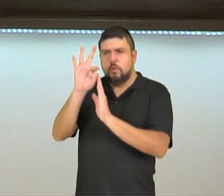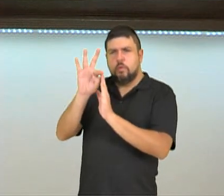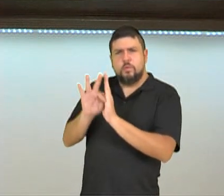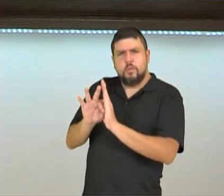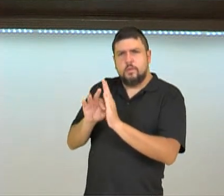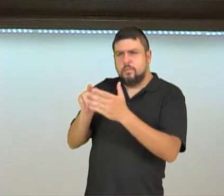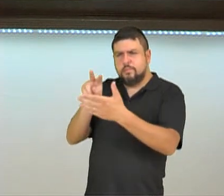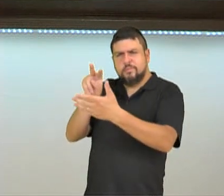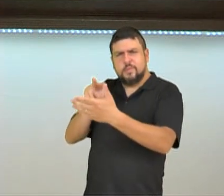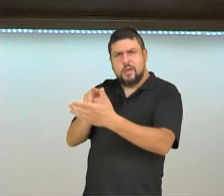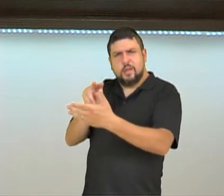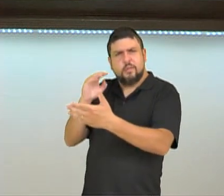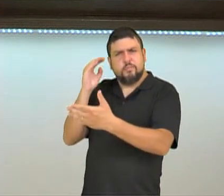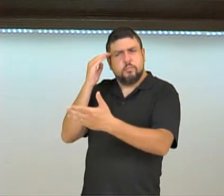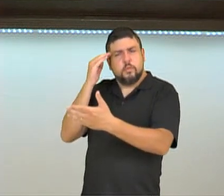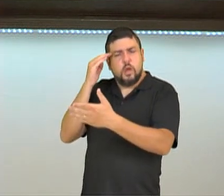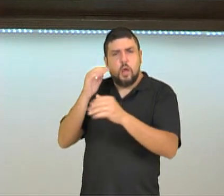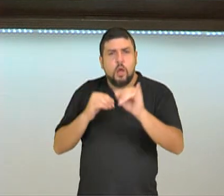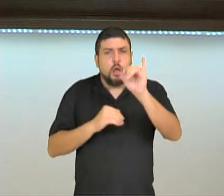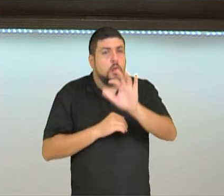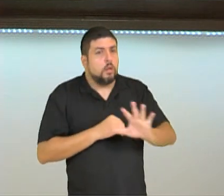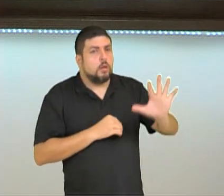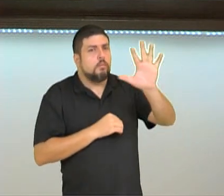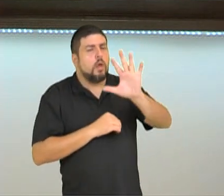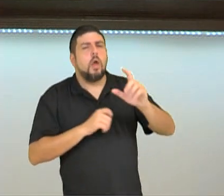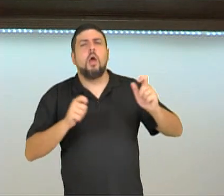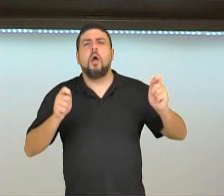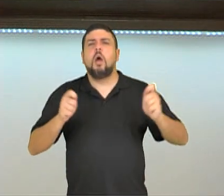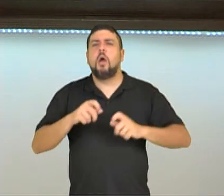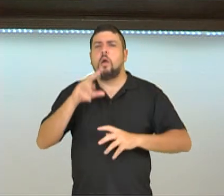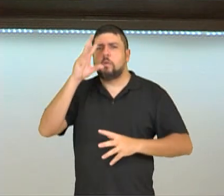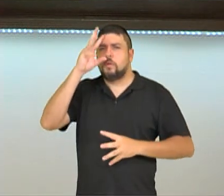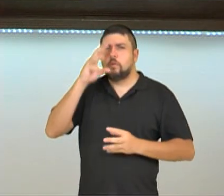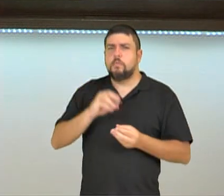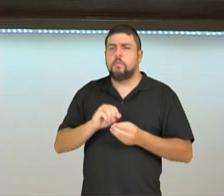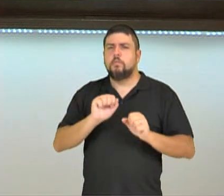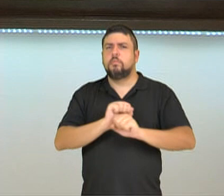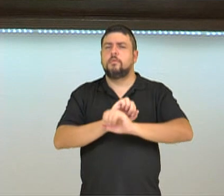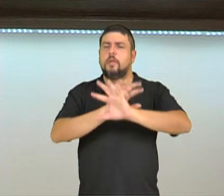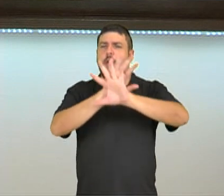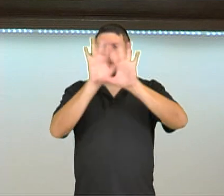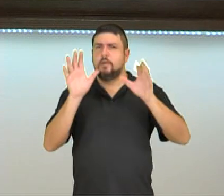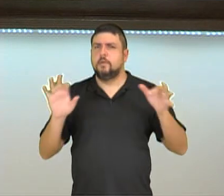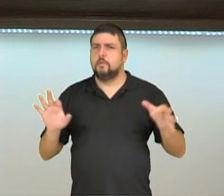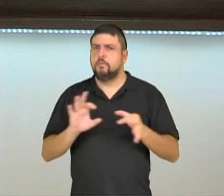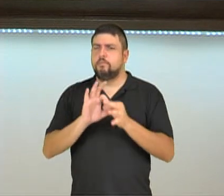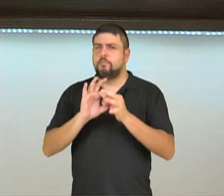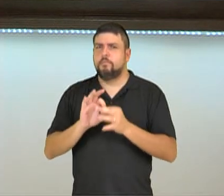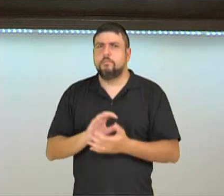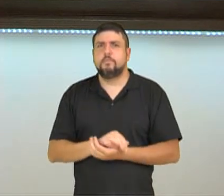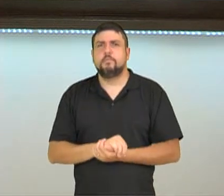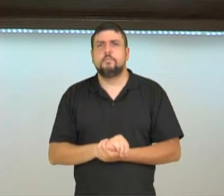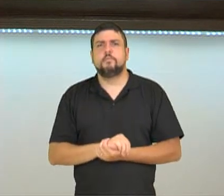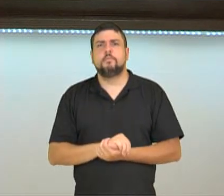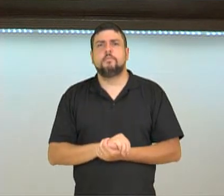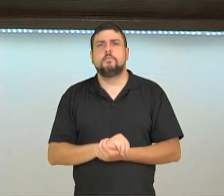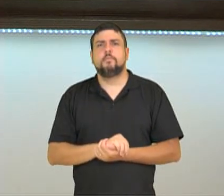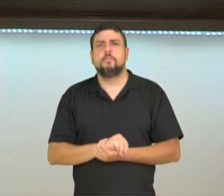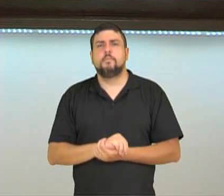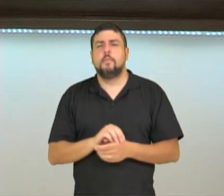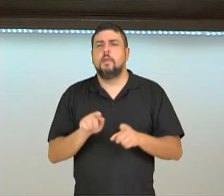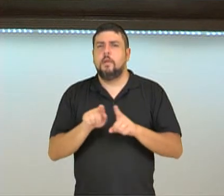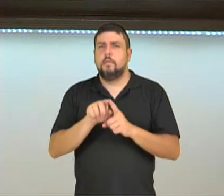verbal, ajudam muito a transmitir o significado, a mensagem que se quer transmitir. Temos